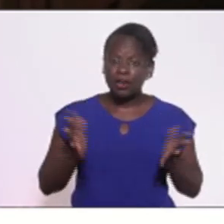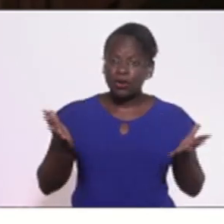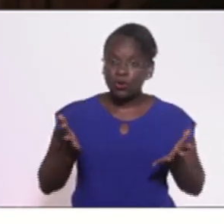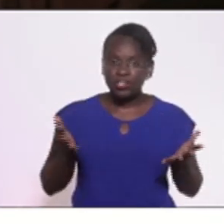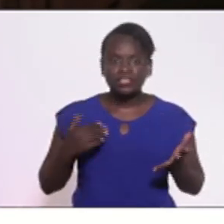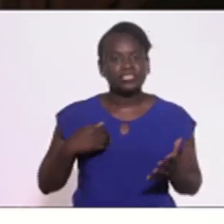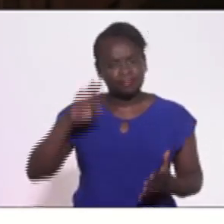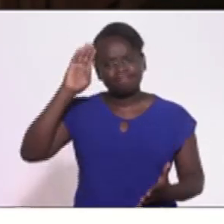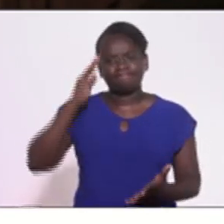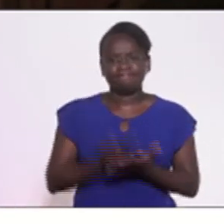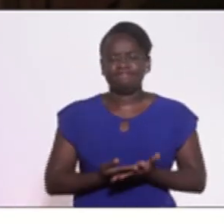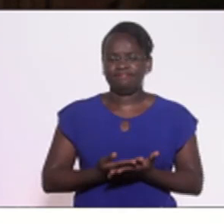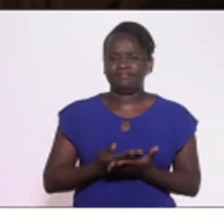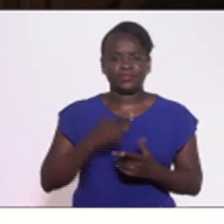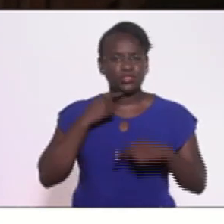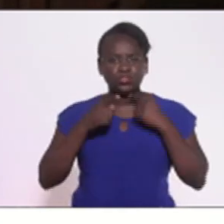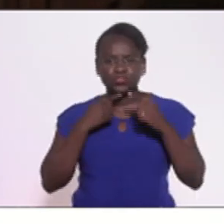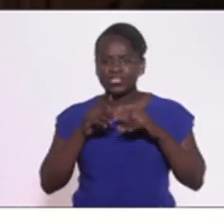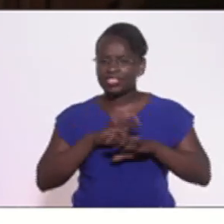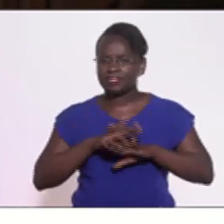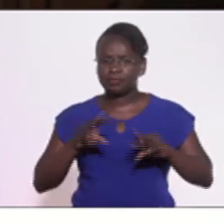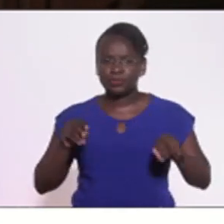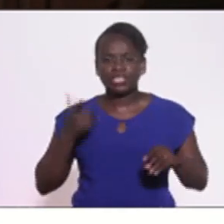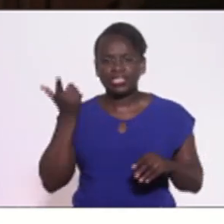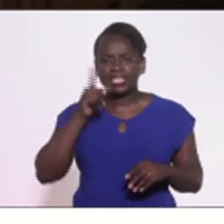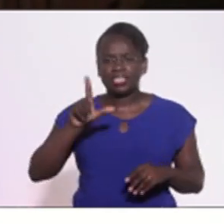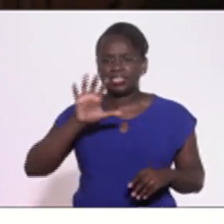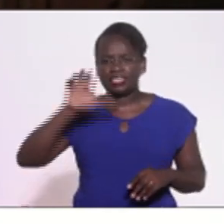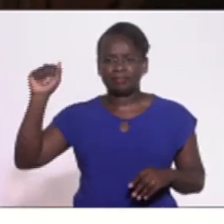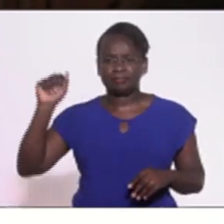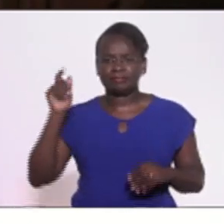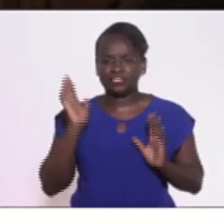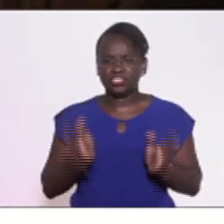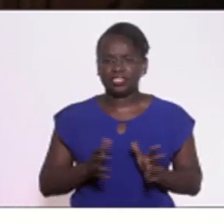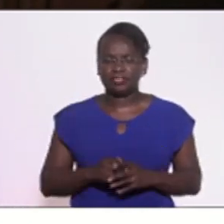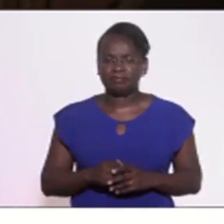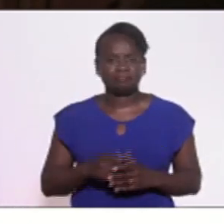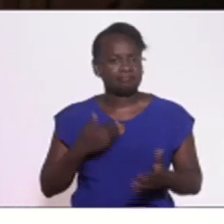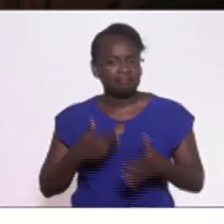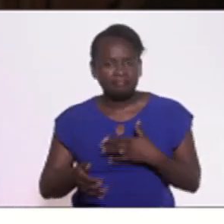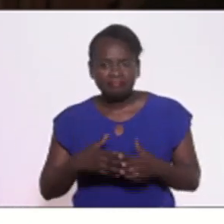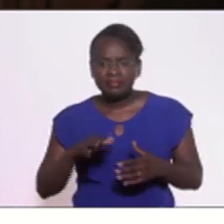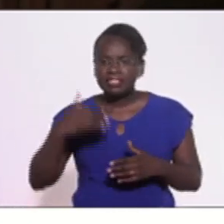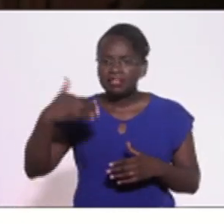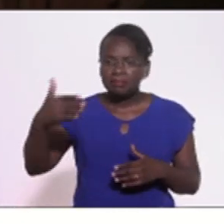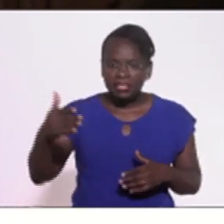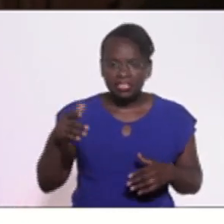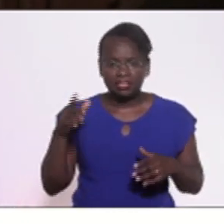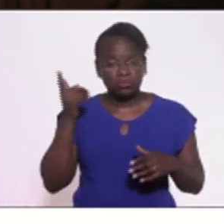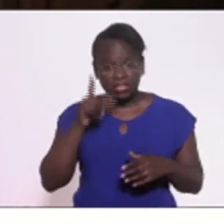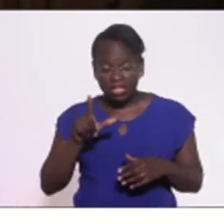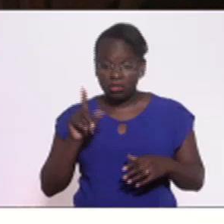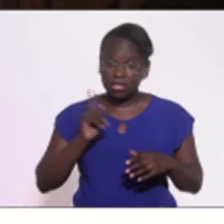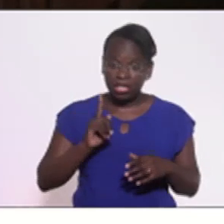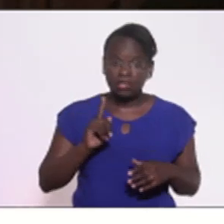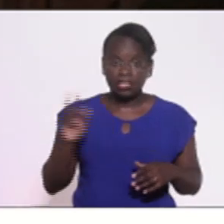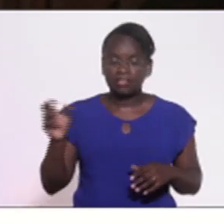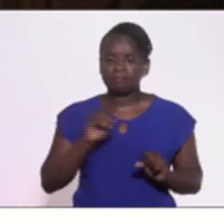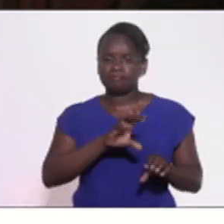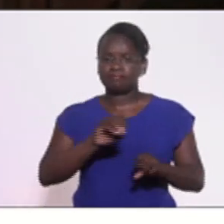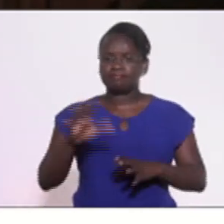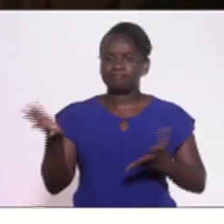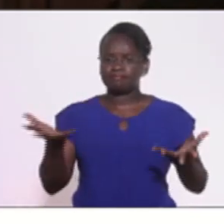tenho a menor dúvida que ele já ganhou. Independente dos resultados, ele está dando